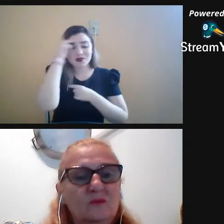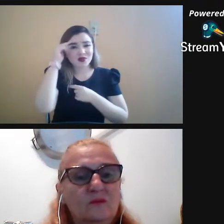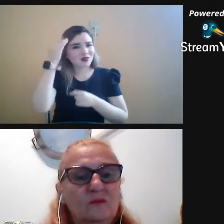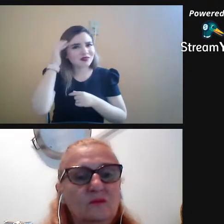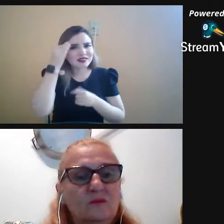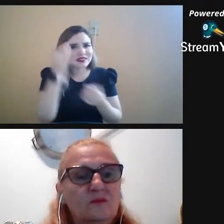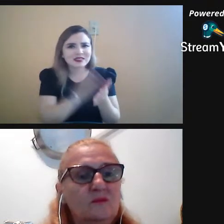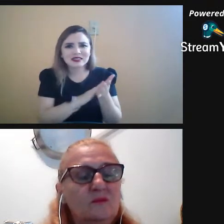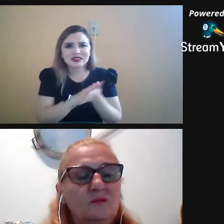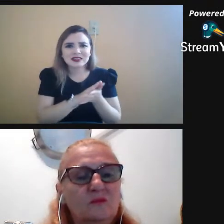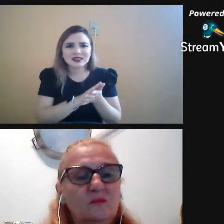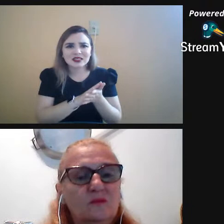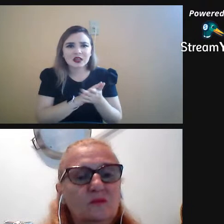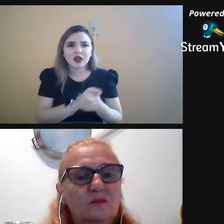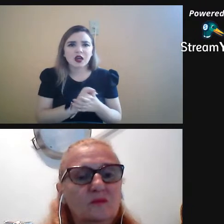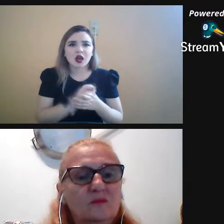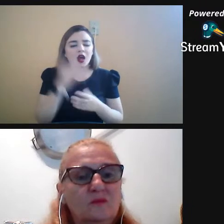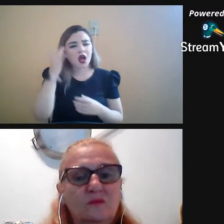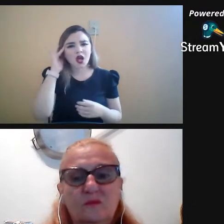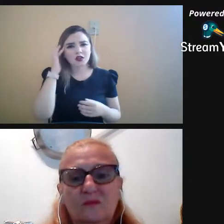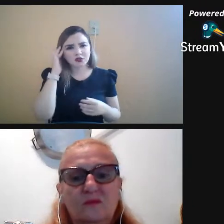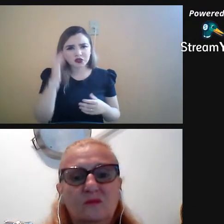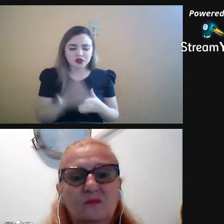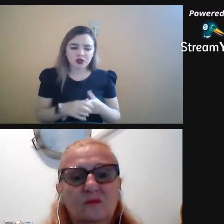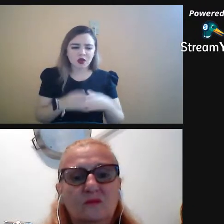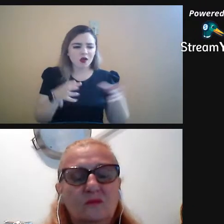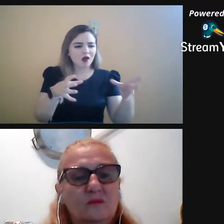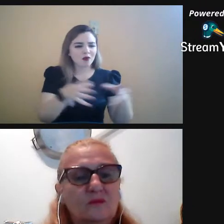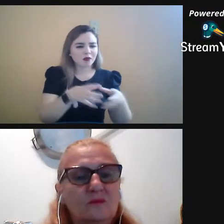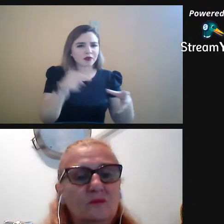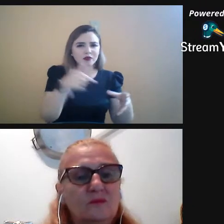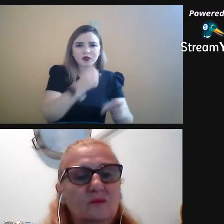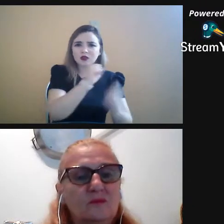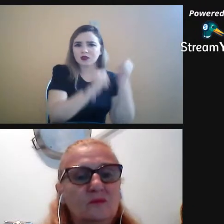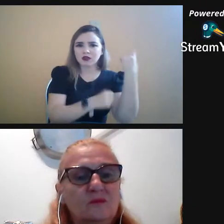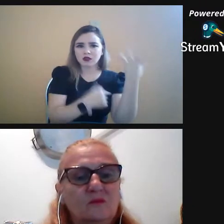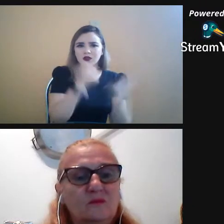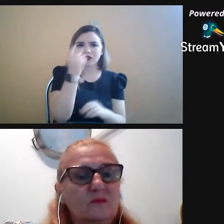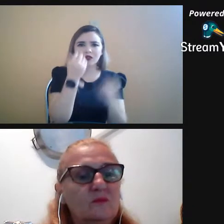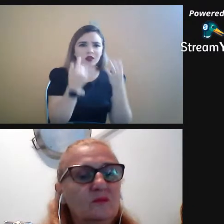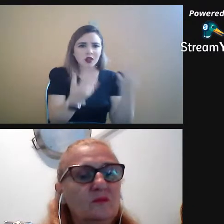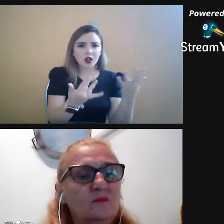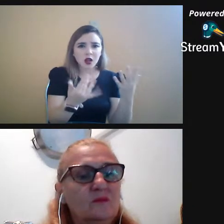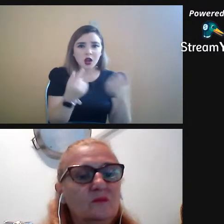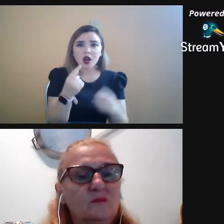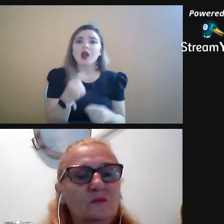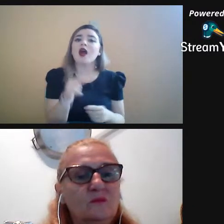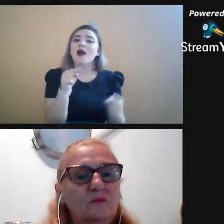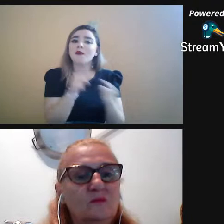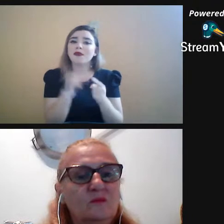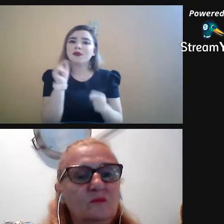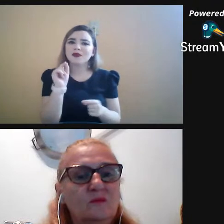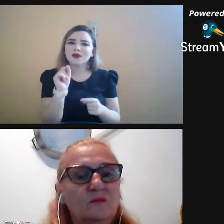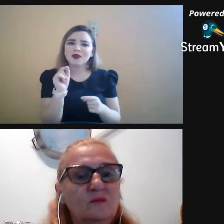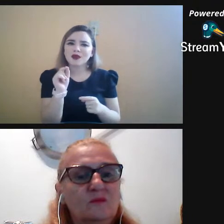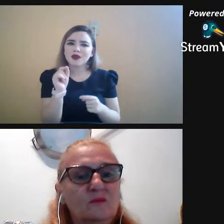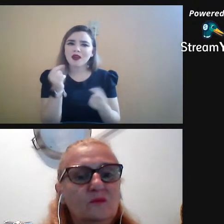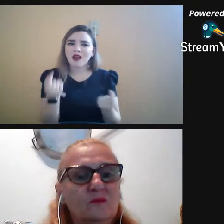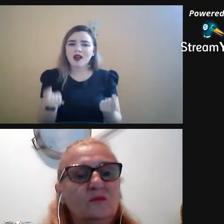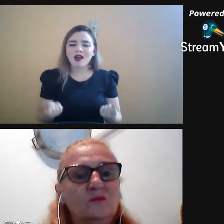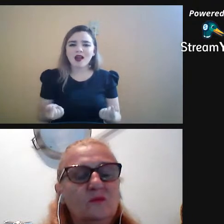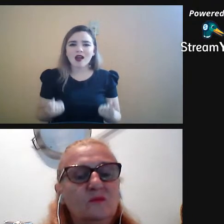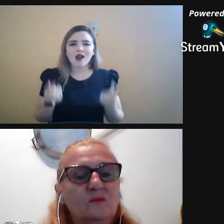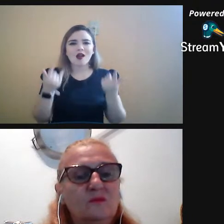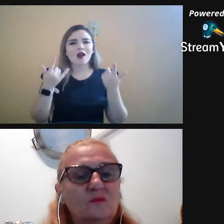que recurso é riqueza. E que, portanto, se a gente tem uma riqueza, a gente precisa precisa defendê-la. E no momento que está